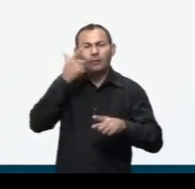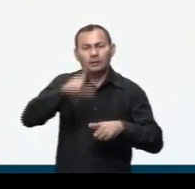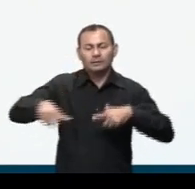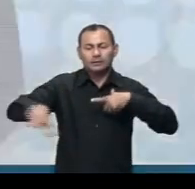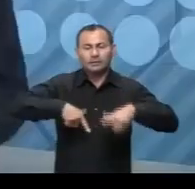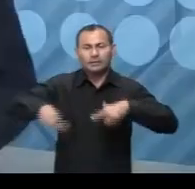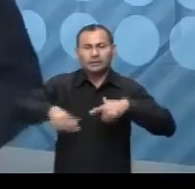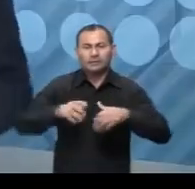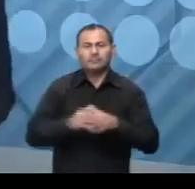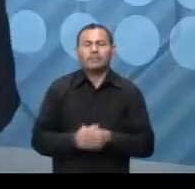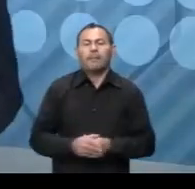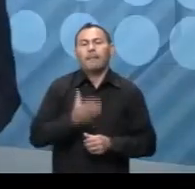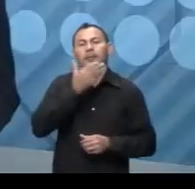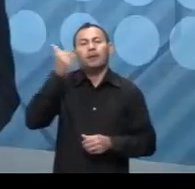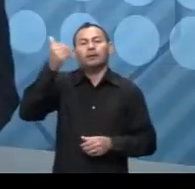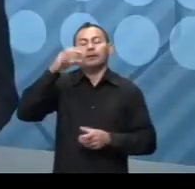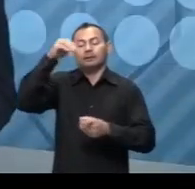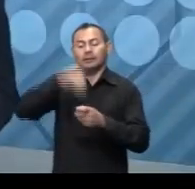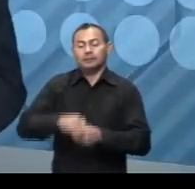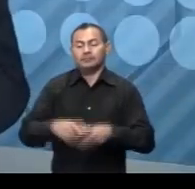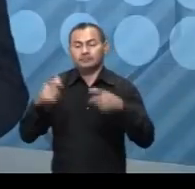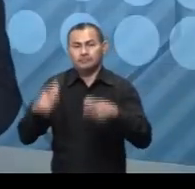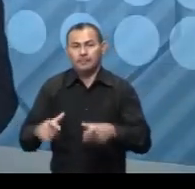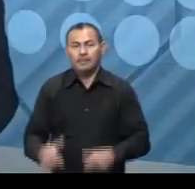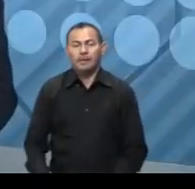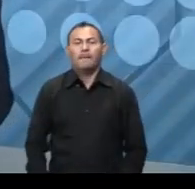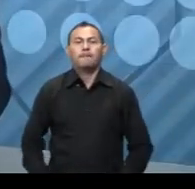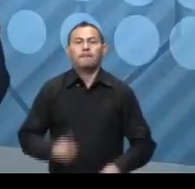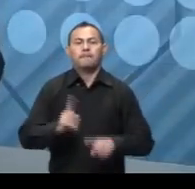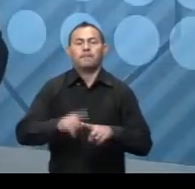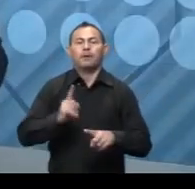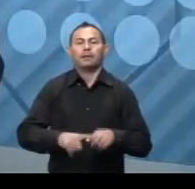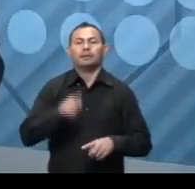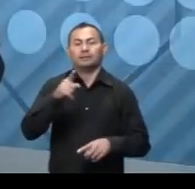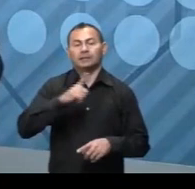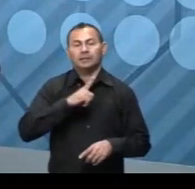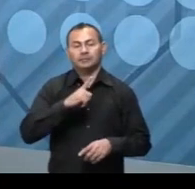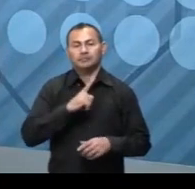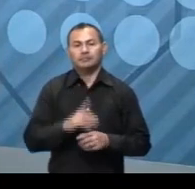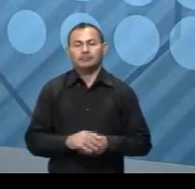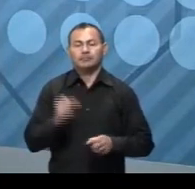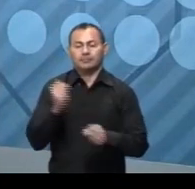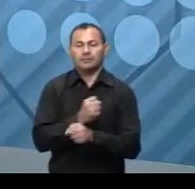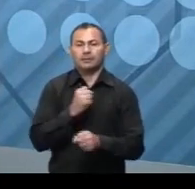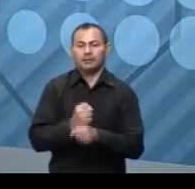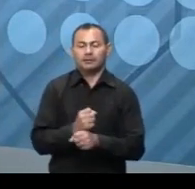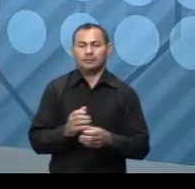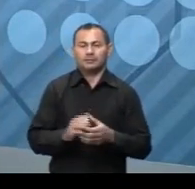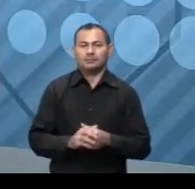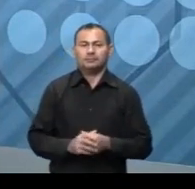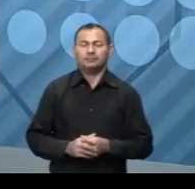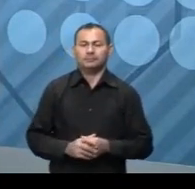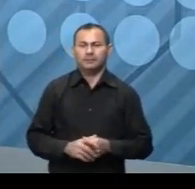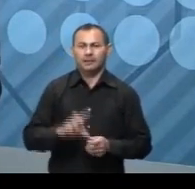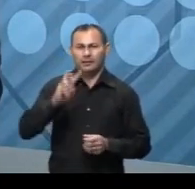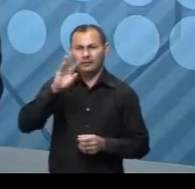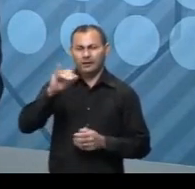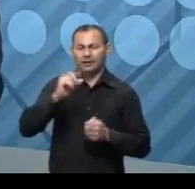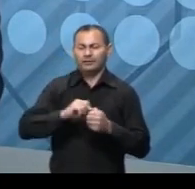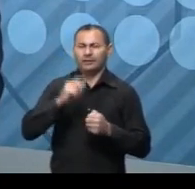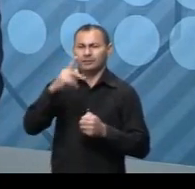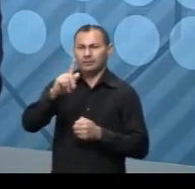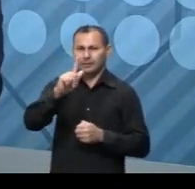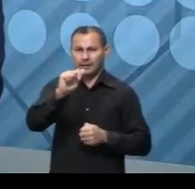conseguir trabalhar melhor ali dentro, tá? Porque se você tem a construção aqui e você vai e faz o